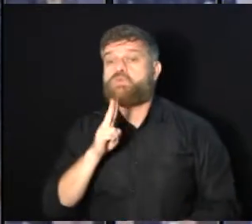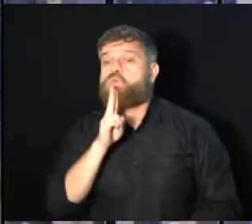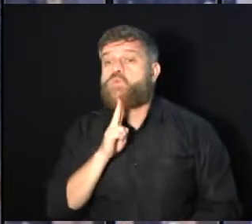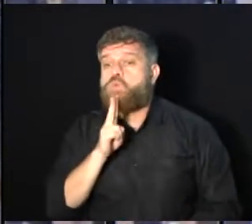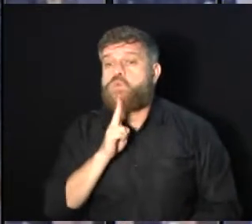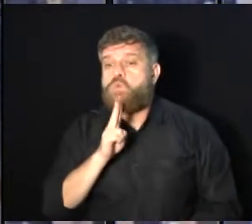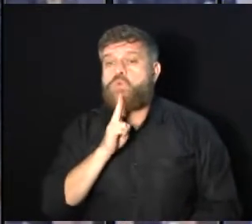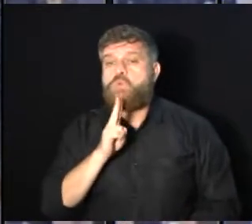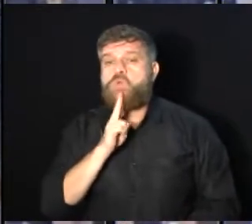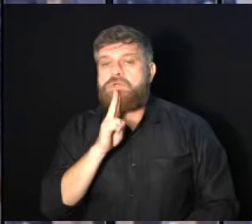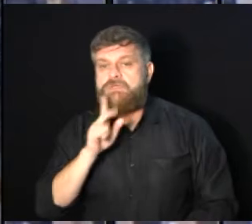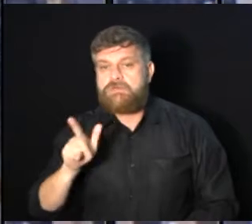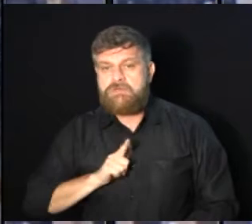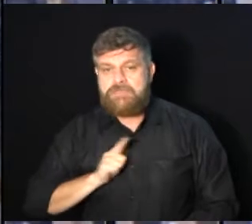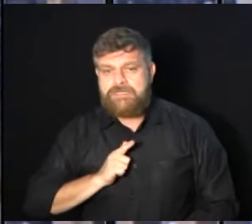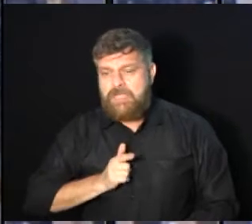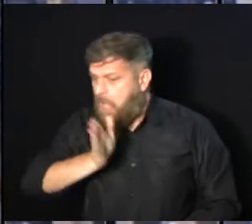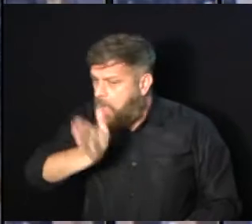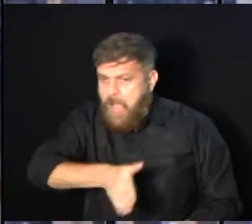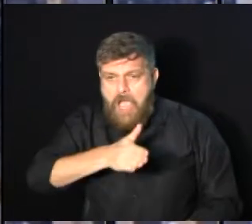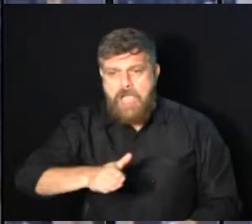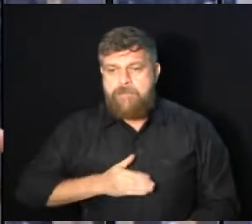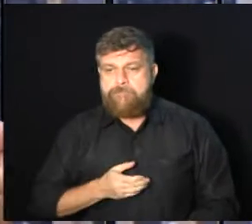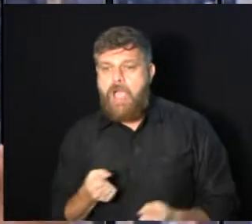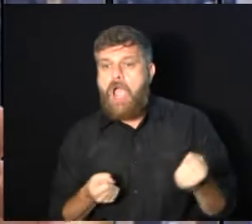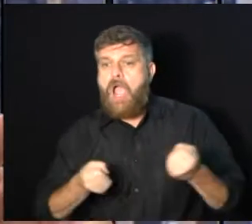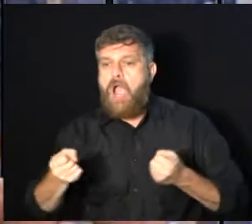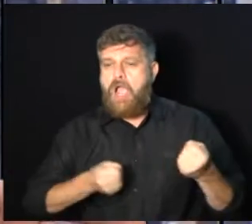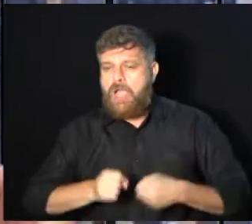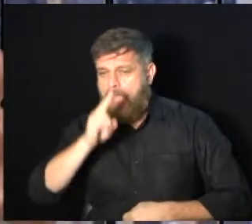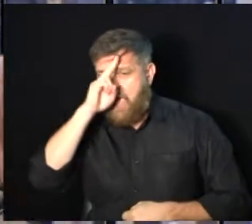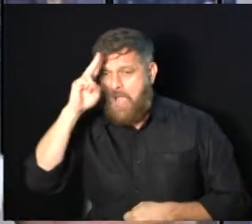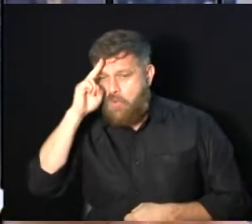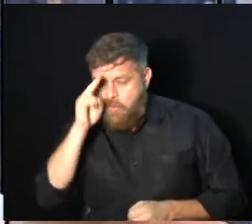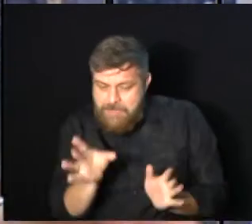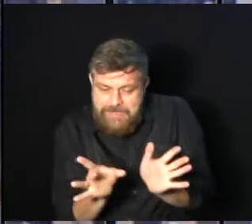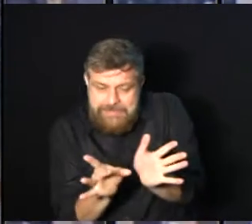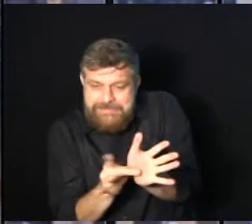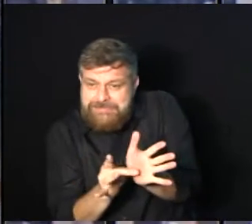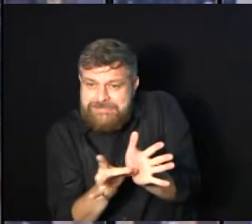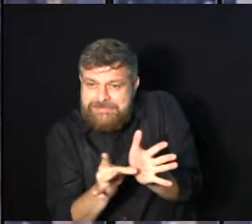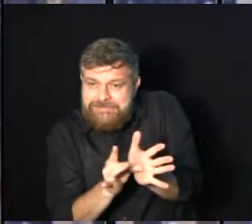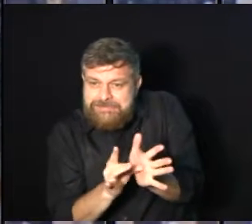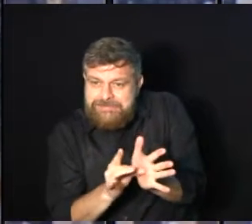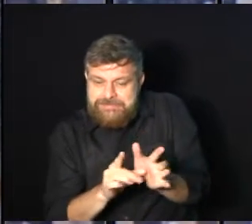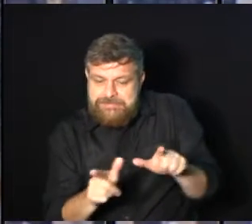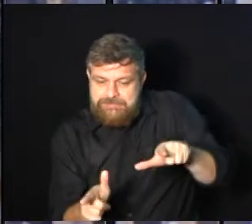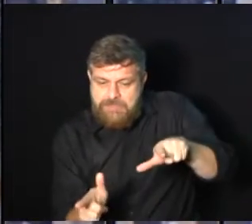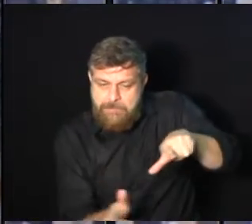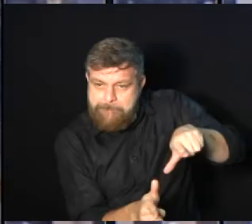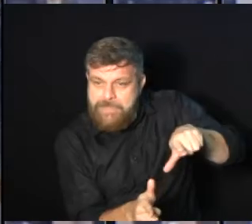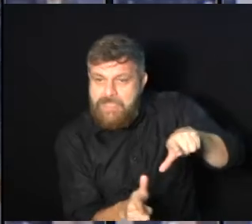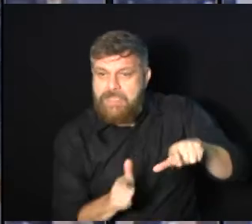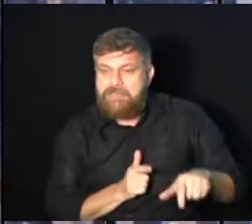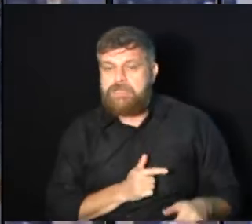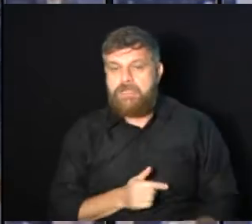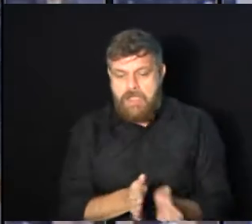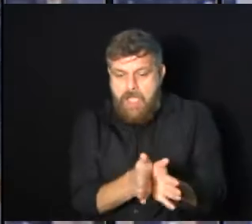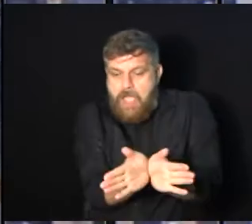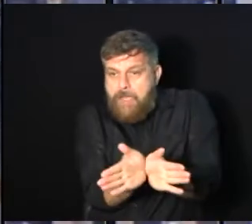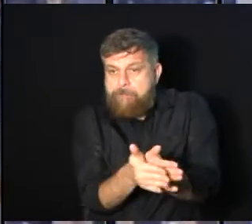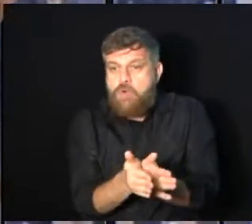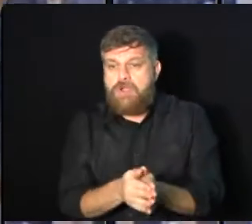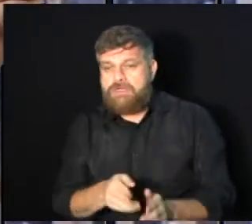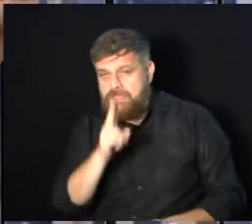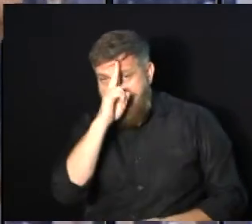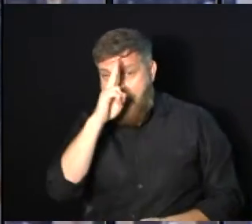Nelson Ossery quer acabar com os adesivos que estão colados nos veículos de passageiros daqueles serviços